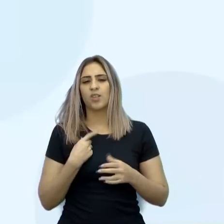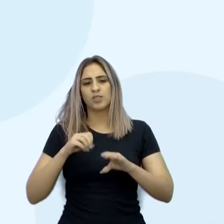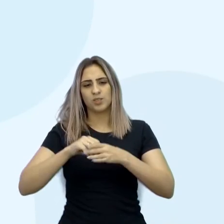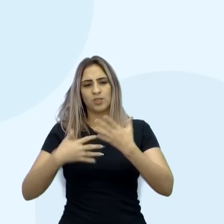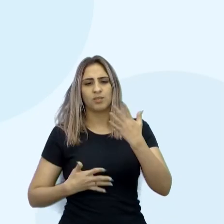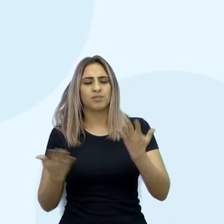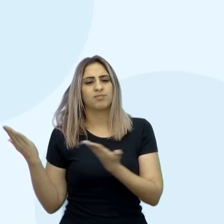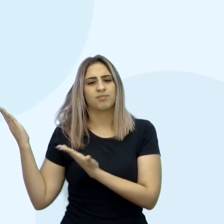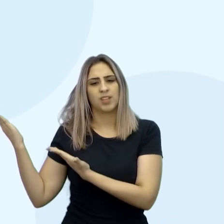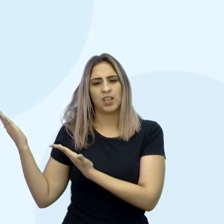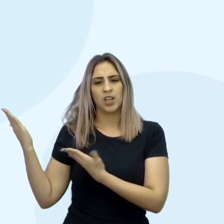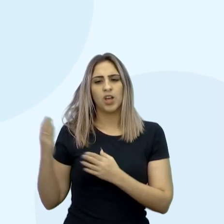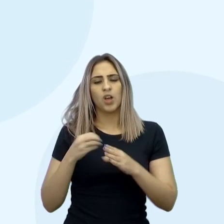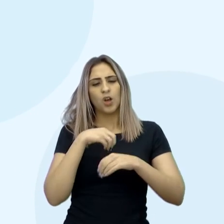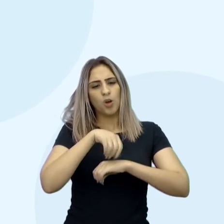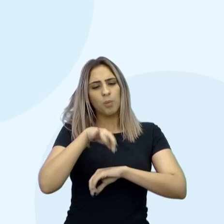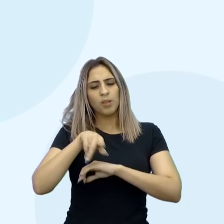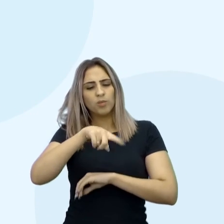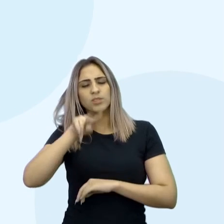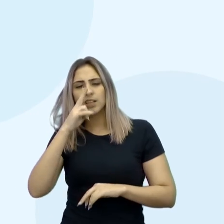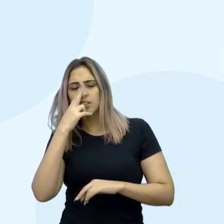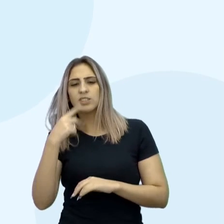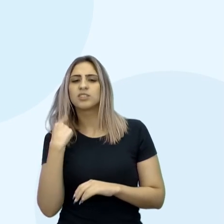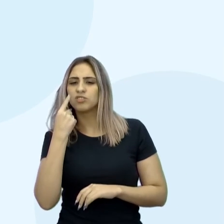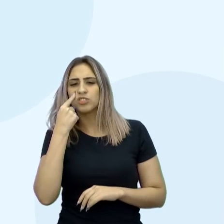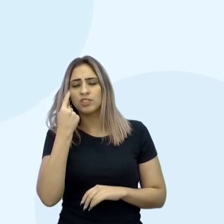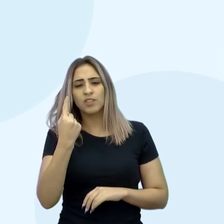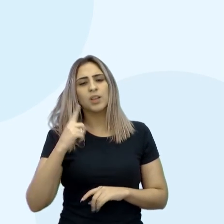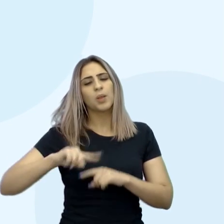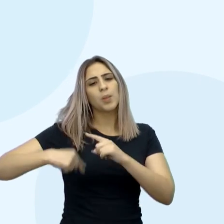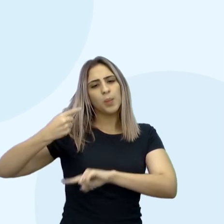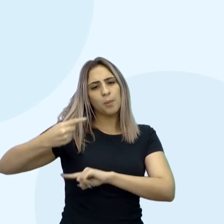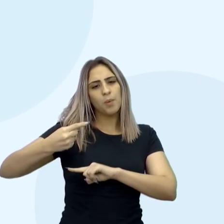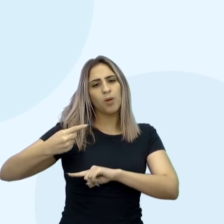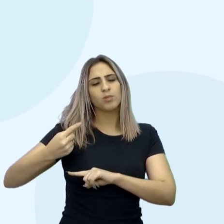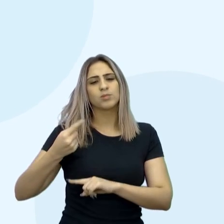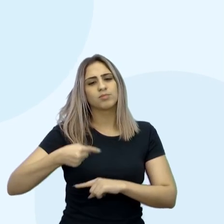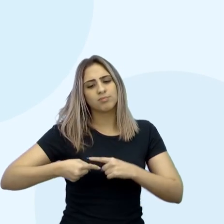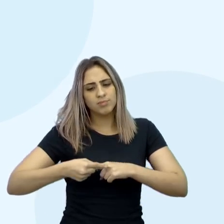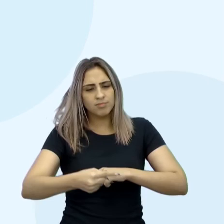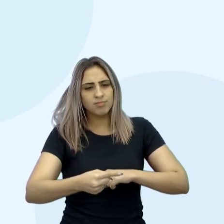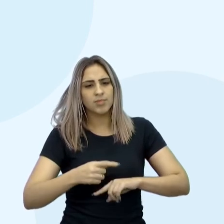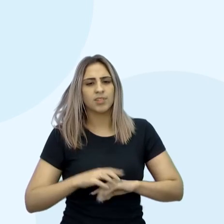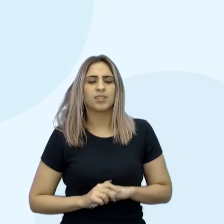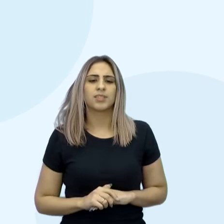Se possível, comenta aí o que você está achando. E a gente se vê aí no próximo semestre, no